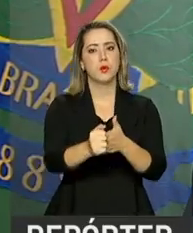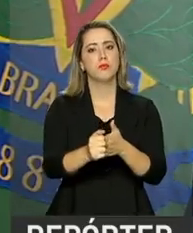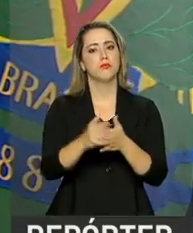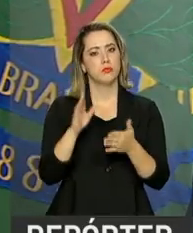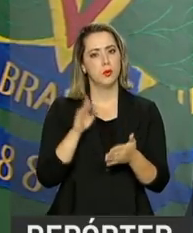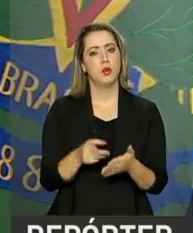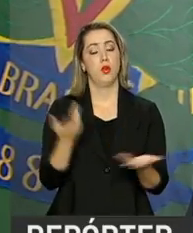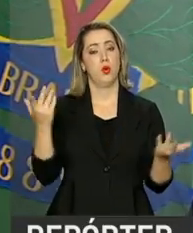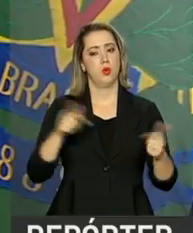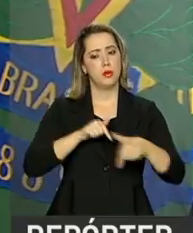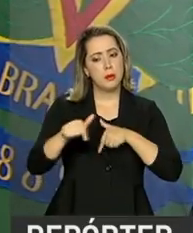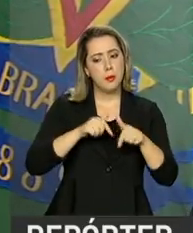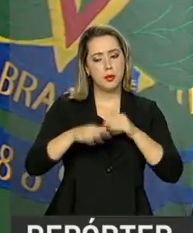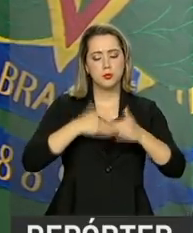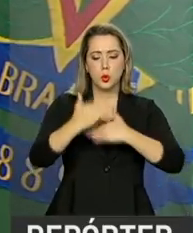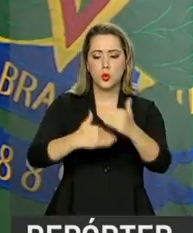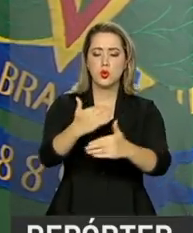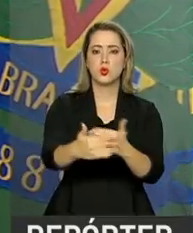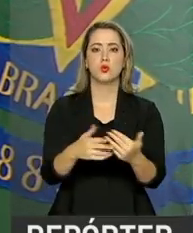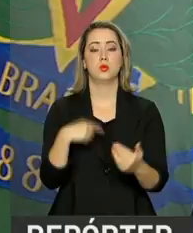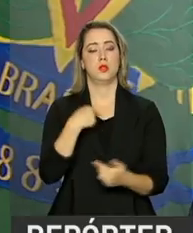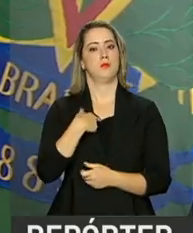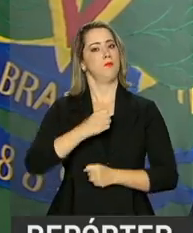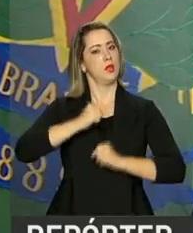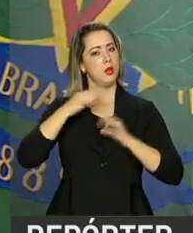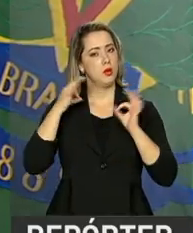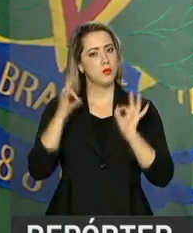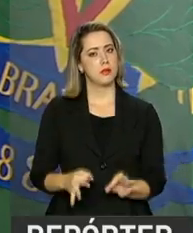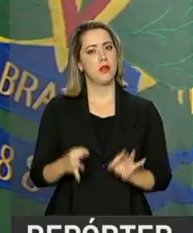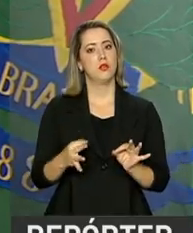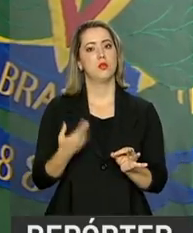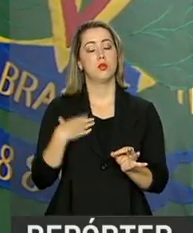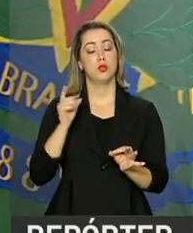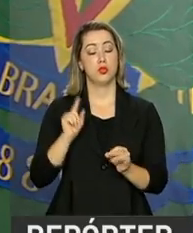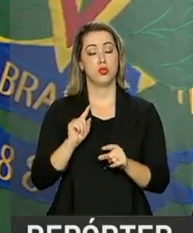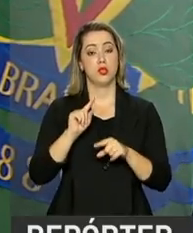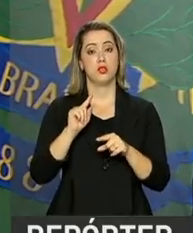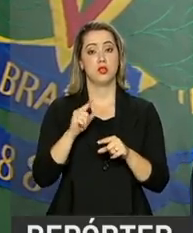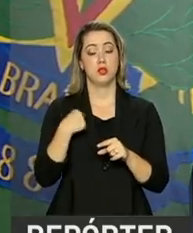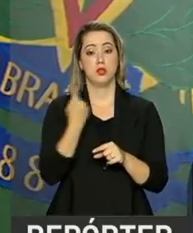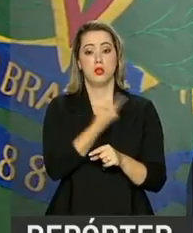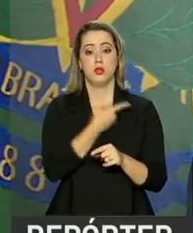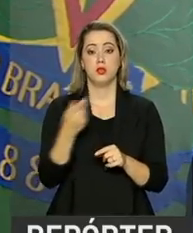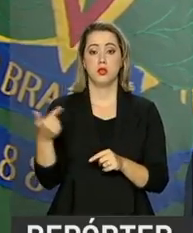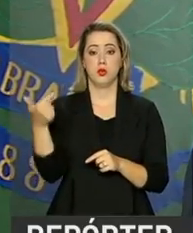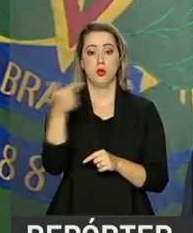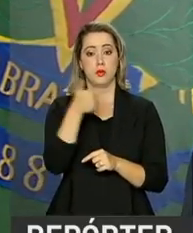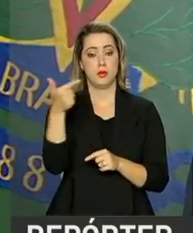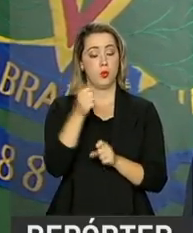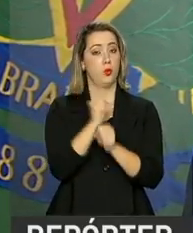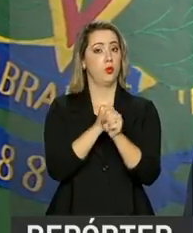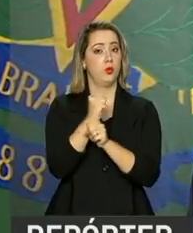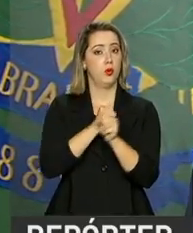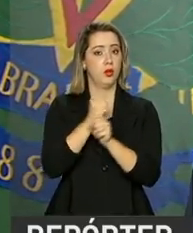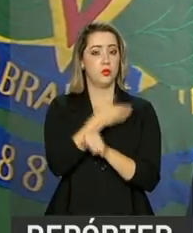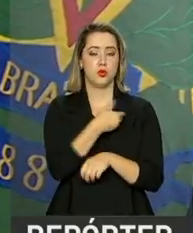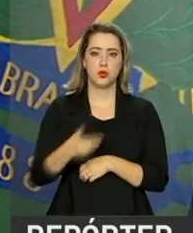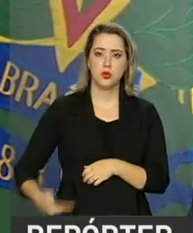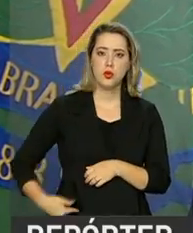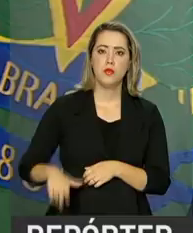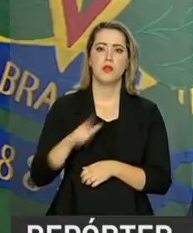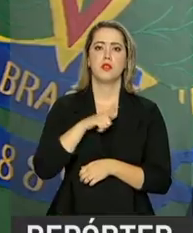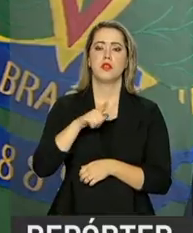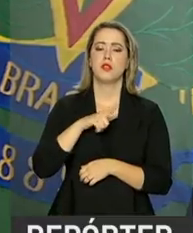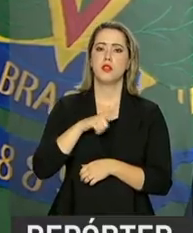a travessia continua e estou seguro de que ao completar o nosso segundo ano de governo teremos um